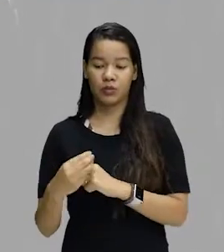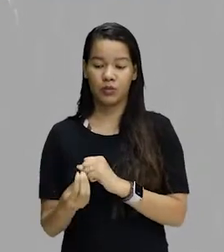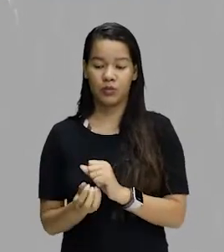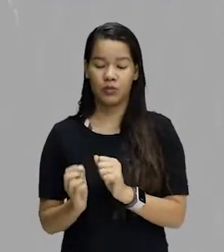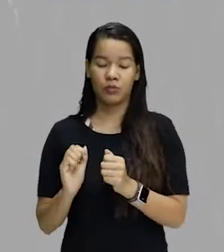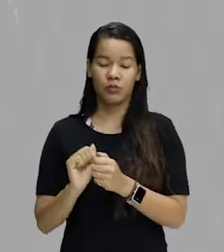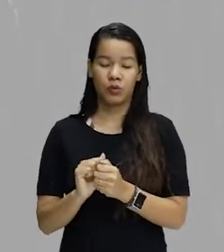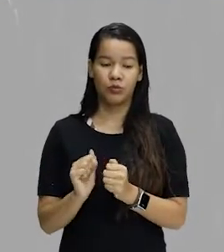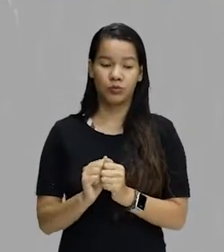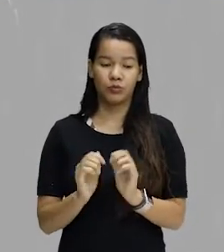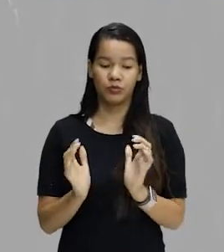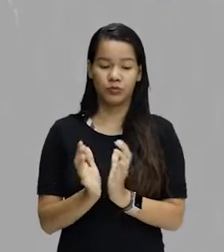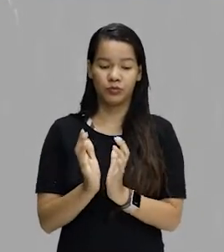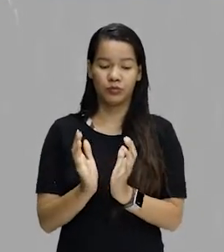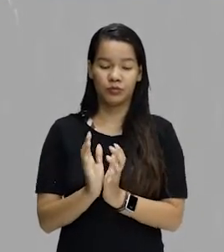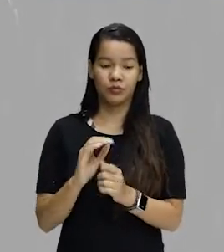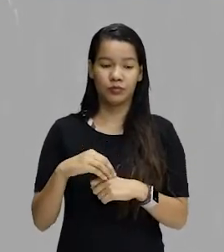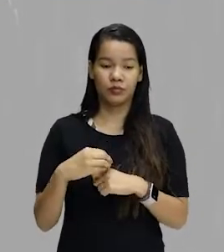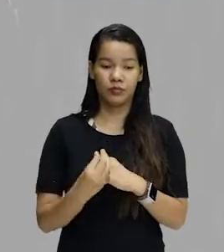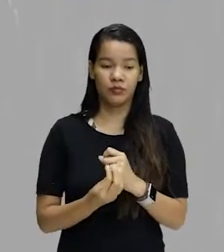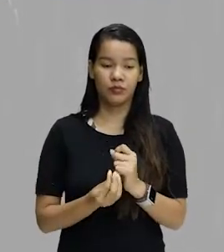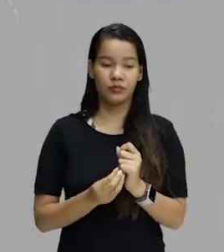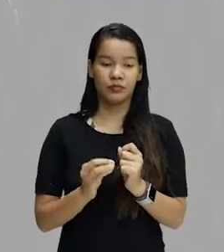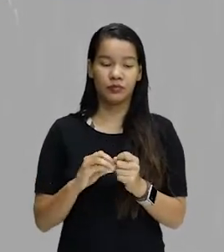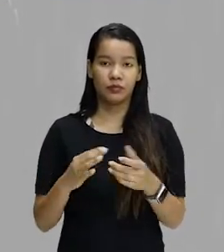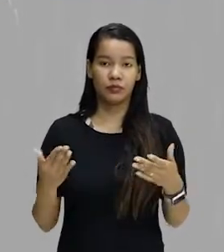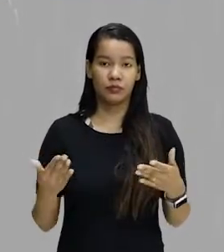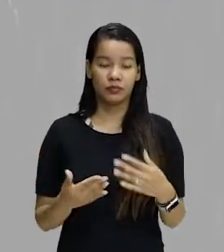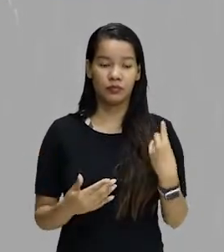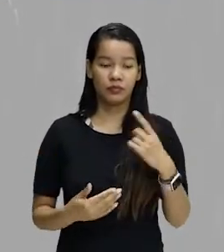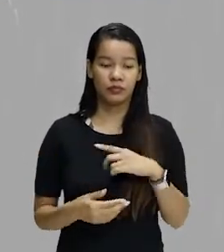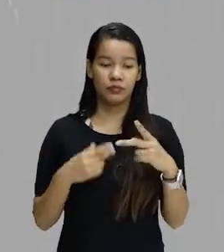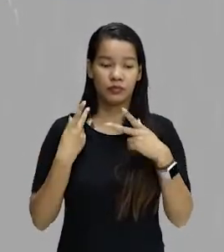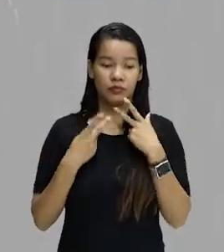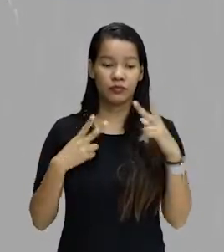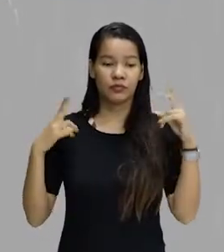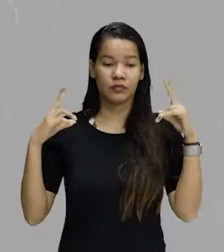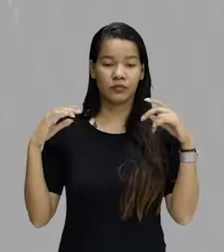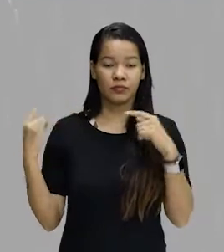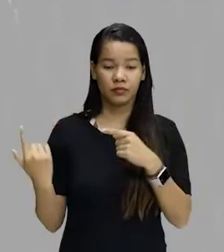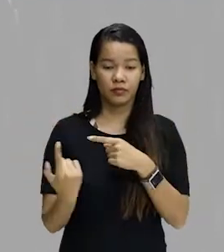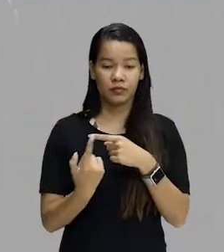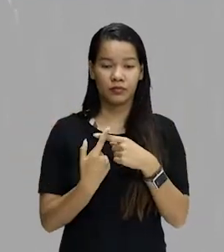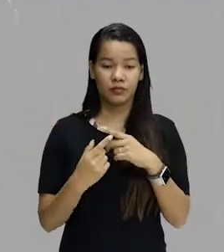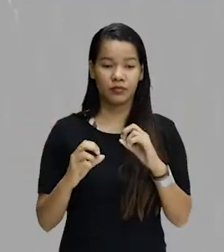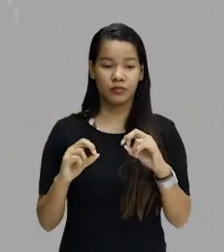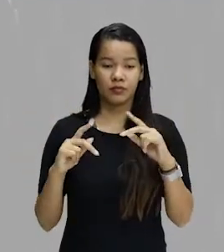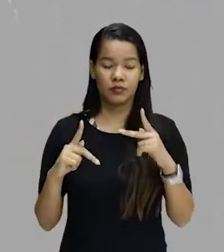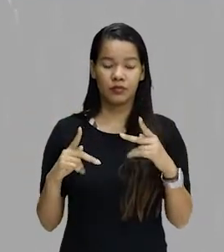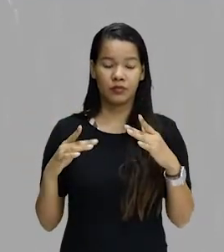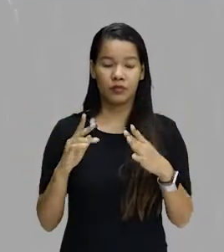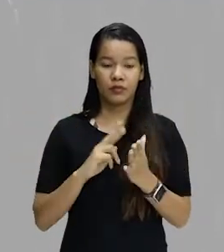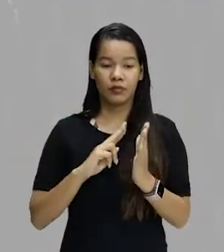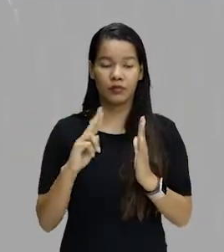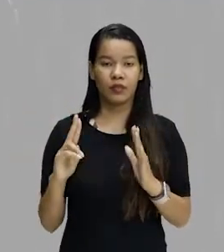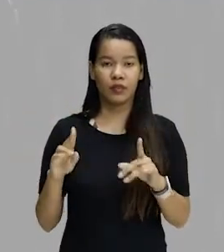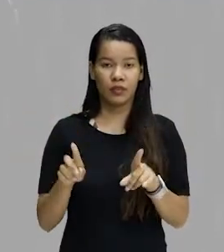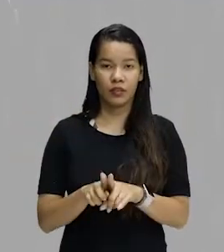átomos. Agora estamos falando das reações de adição, beleza? O nome também é